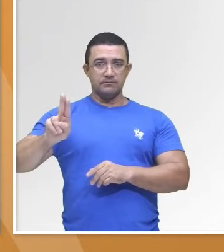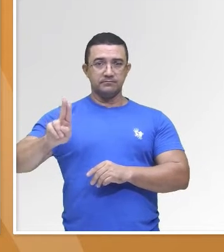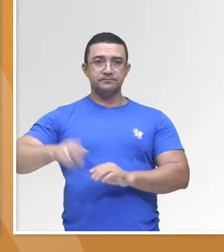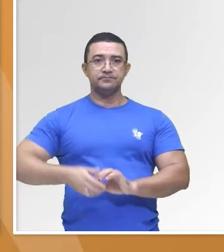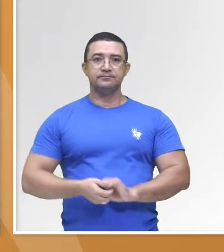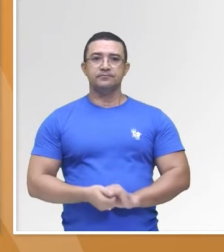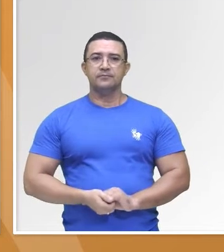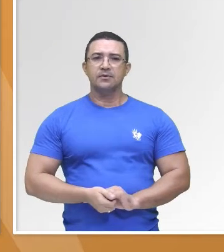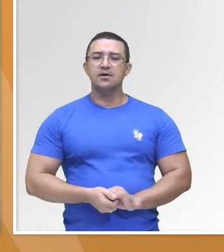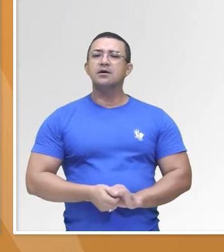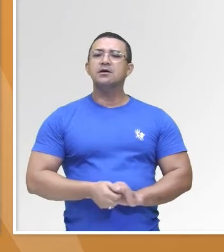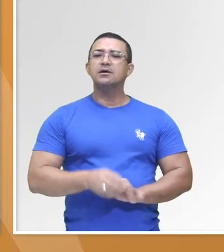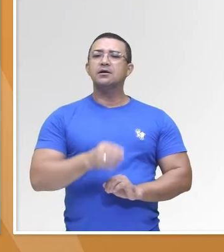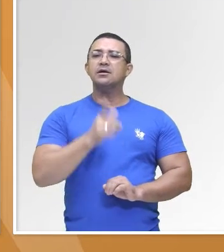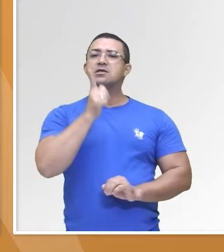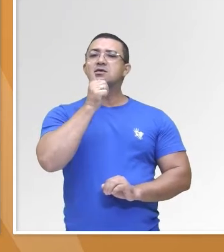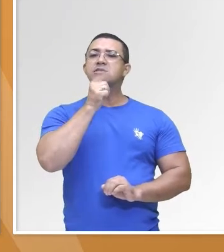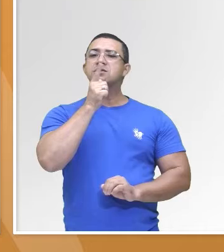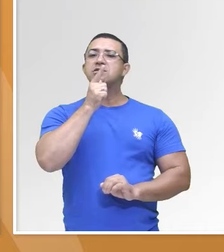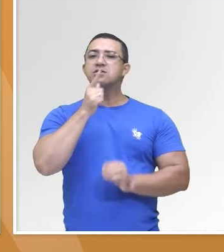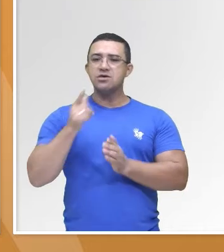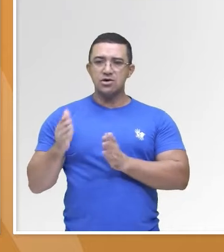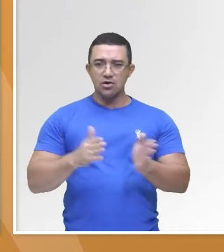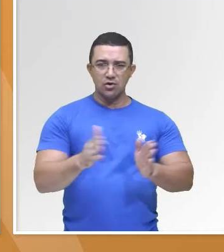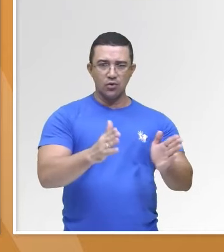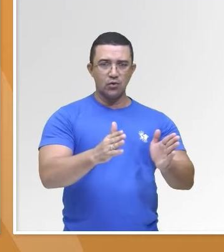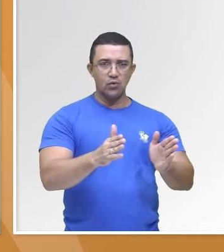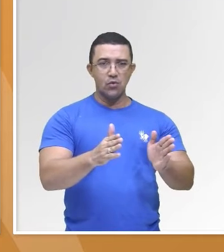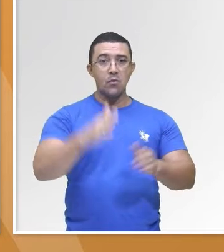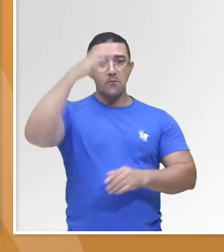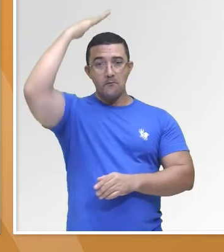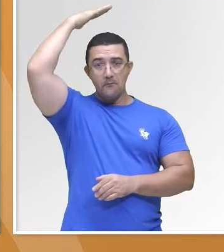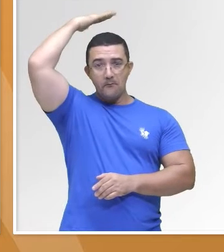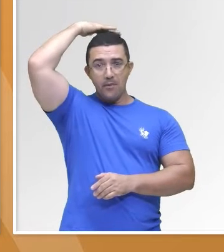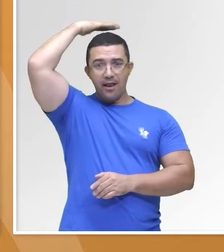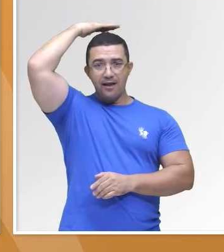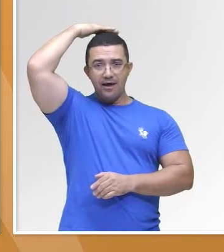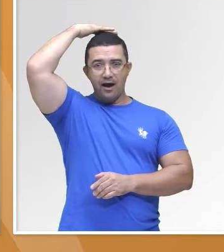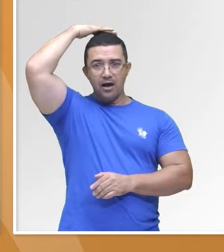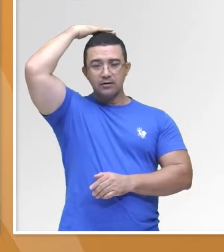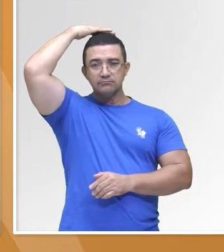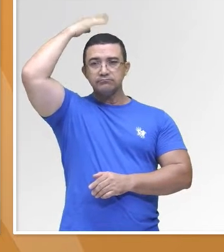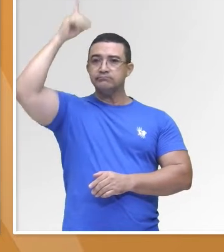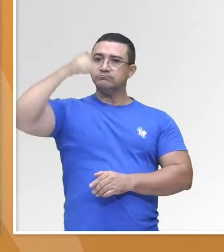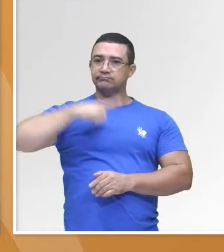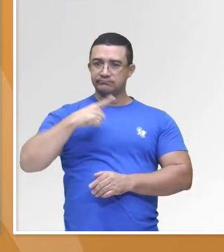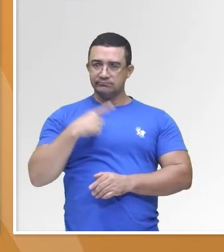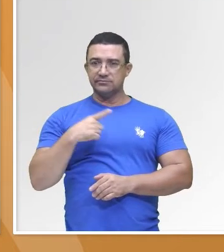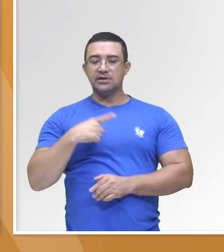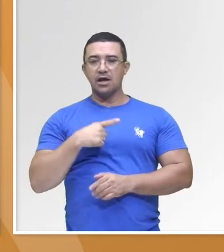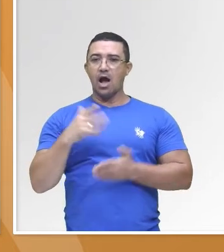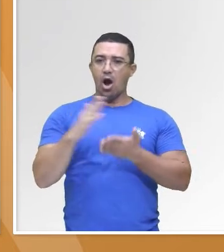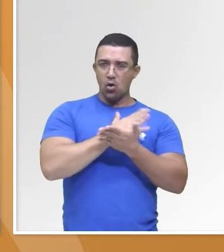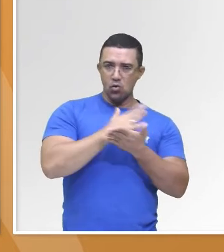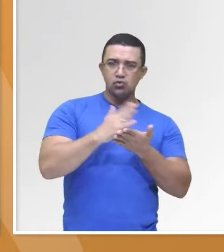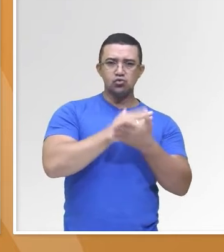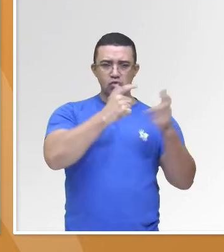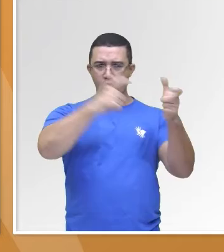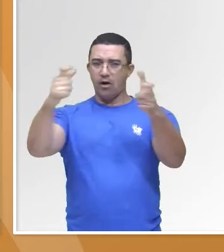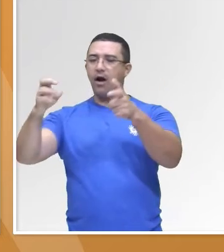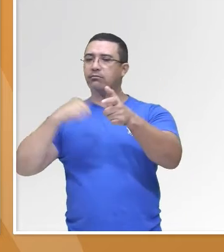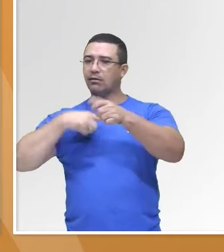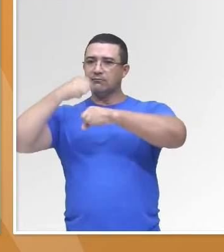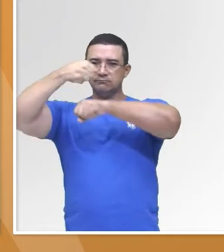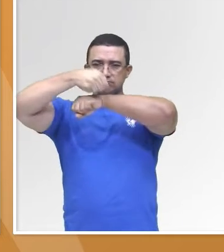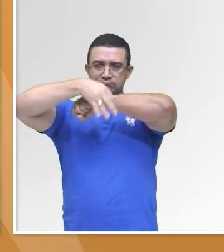Como ele tem bastante declividade, né, desníveis, existem ali trechos encachoeirados, ele vai ser